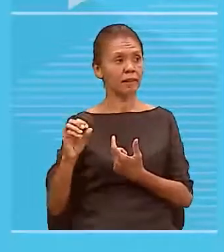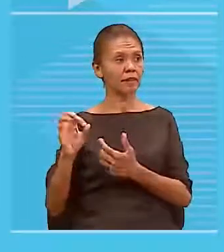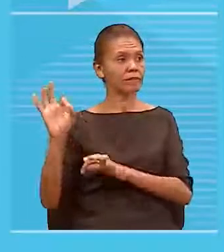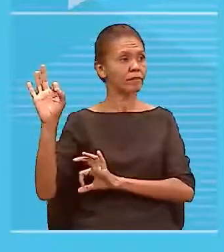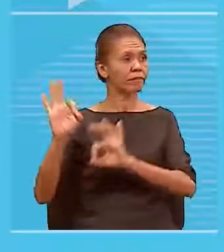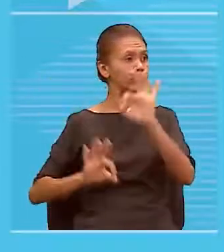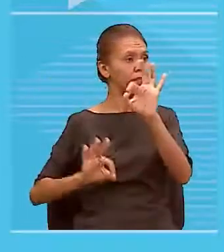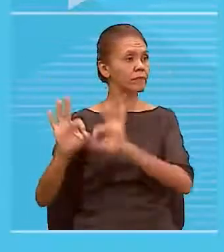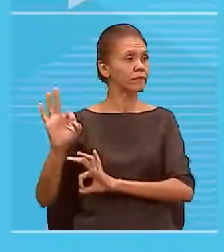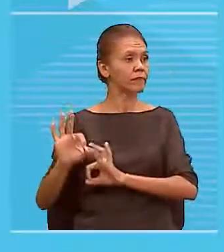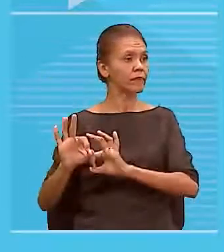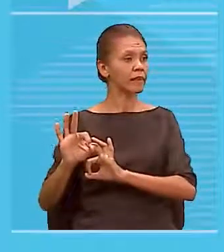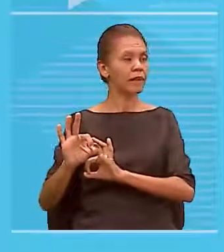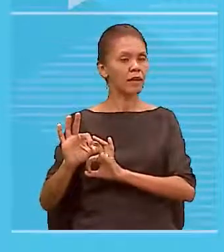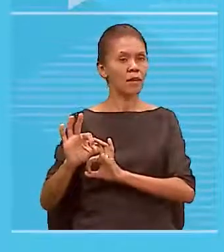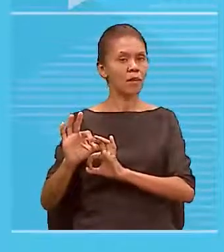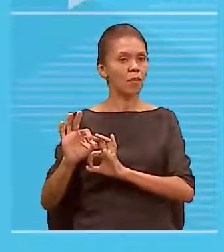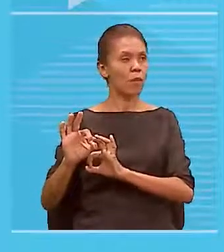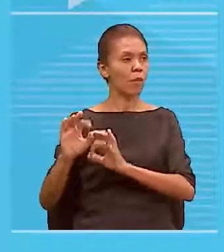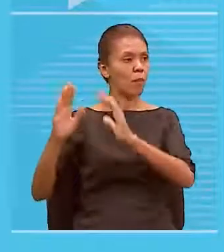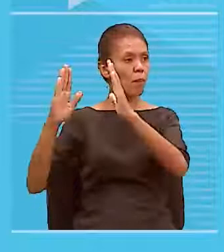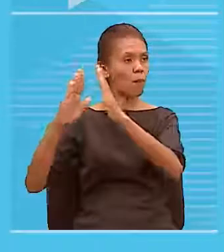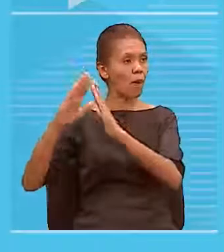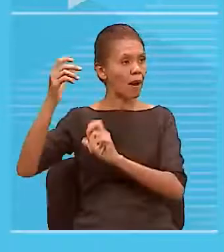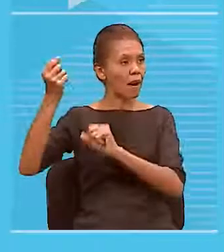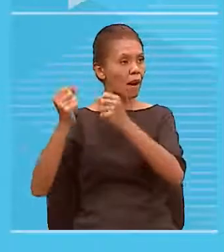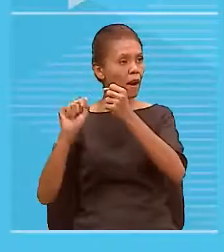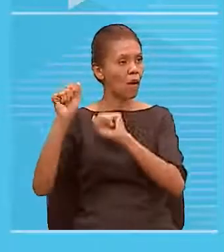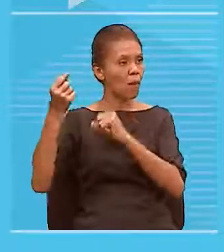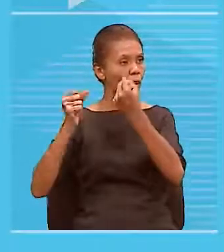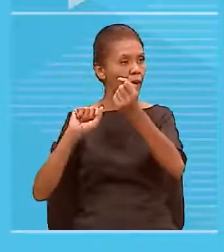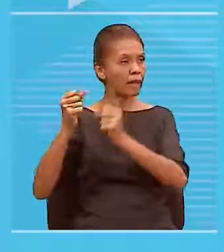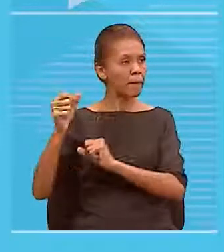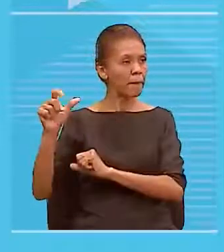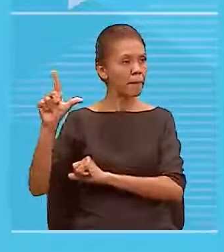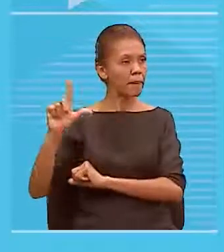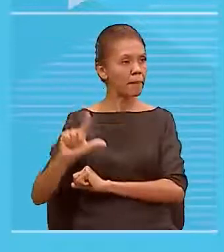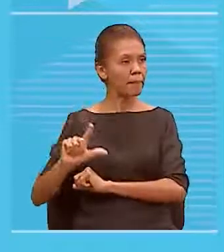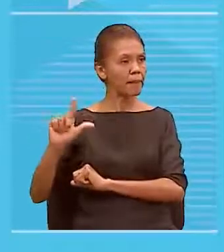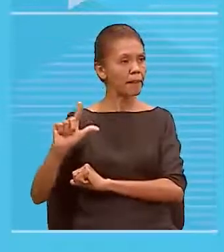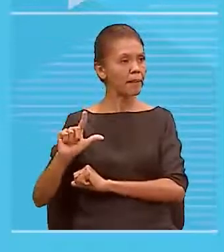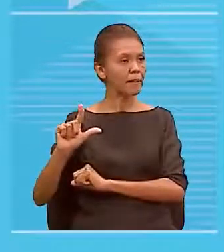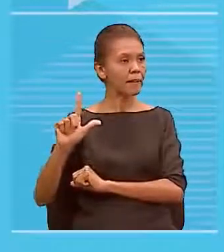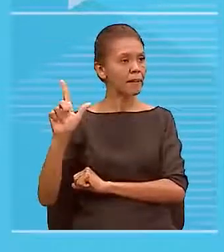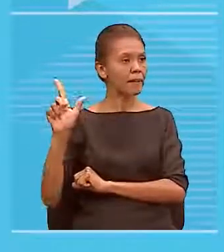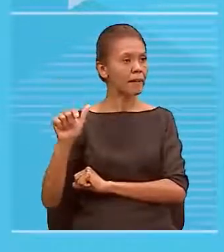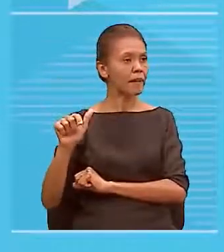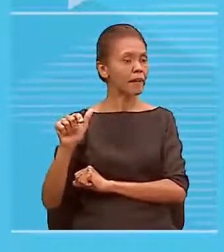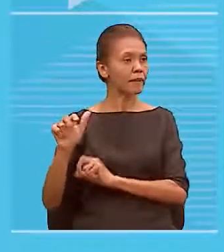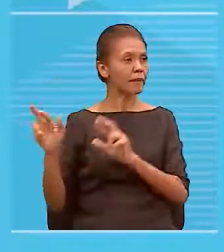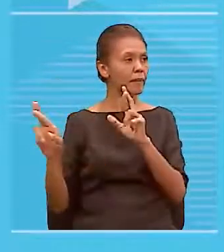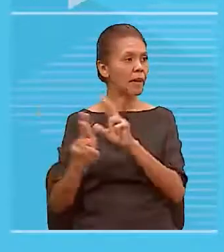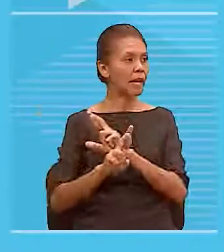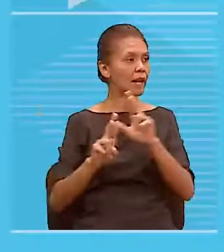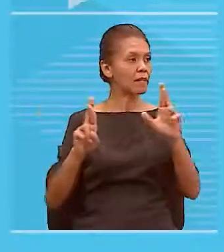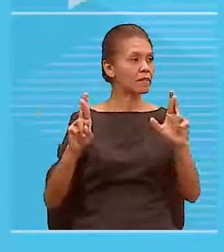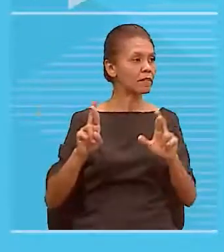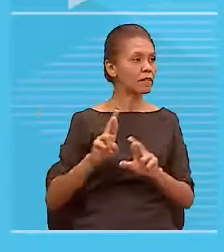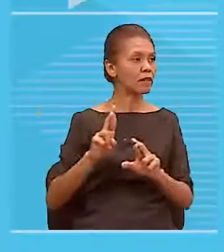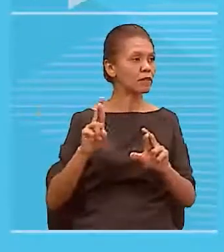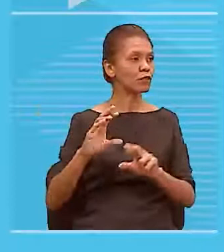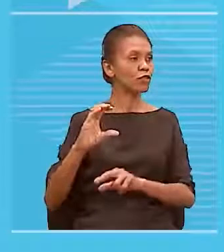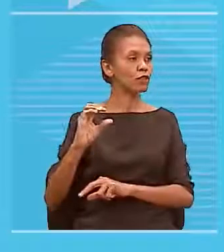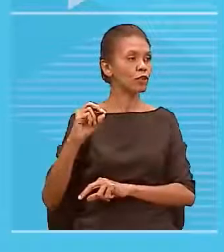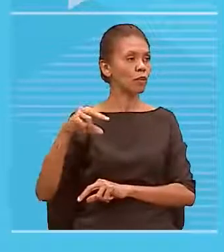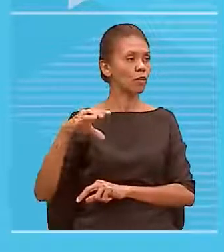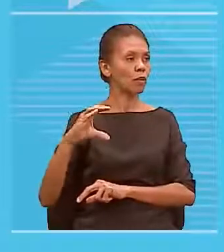estabelece uma relação de concessão não turma concessão é aquilo que quebra o que é natural né esse